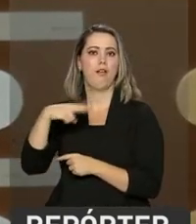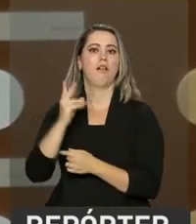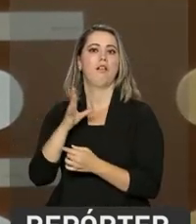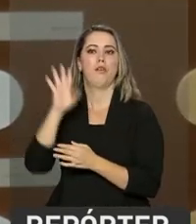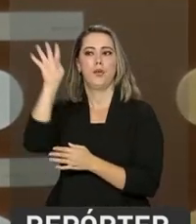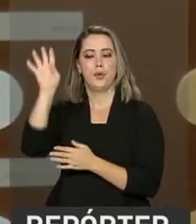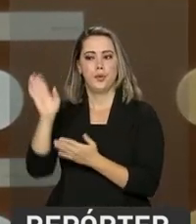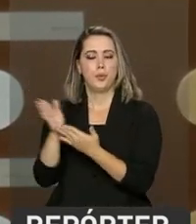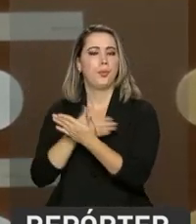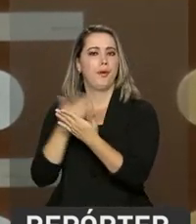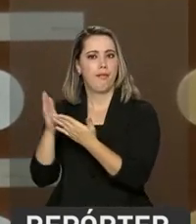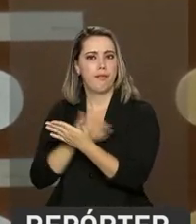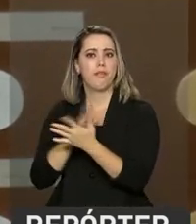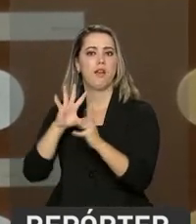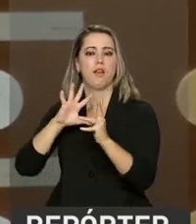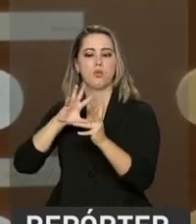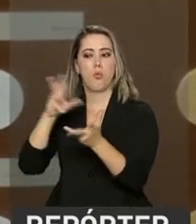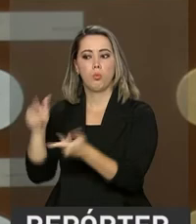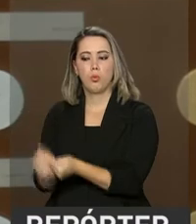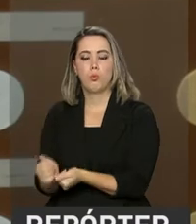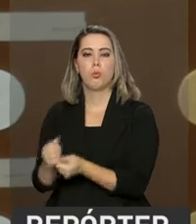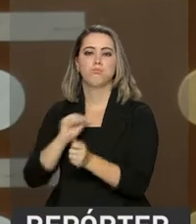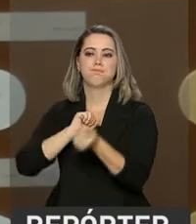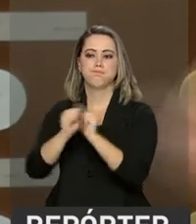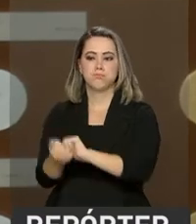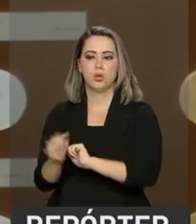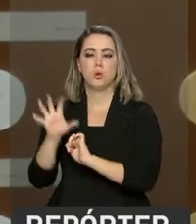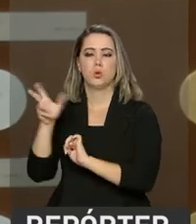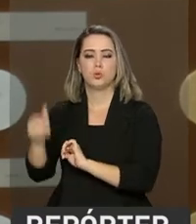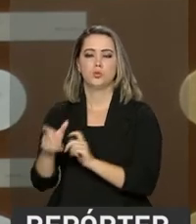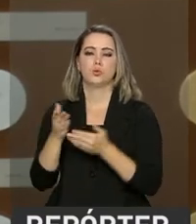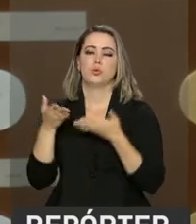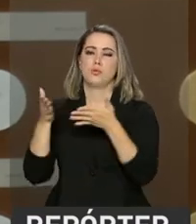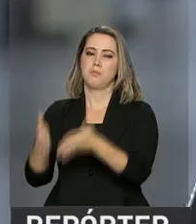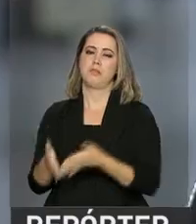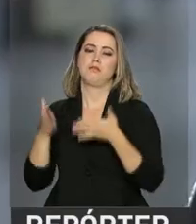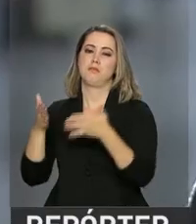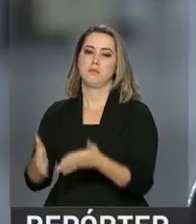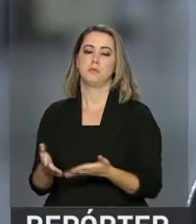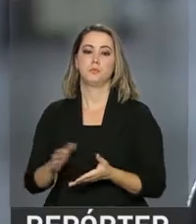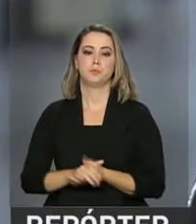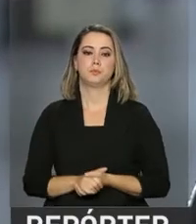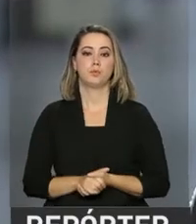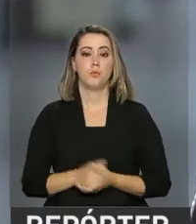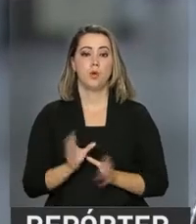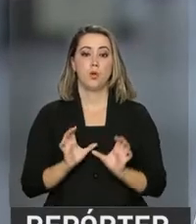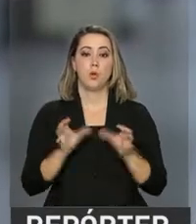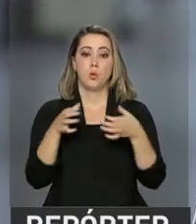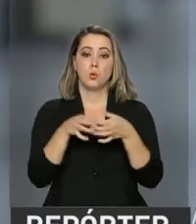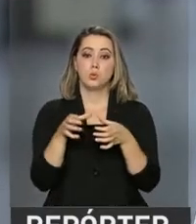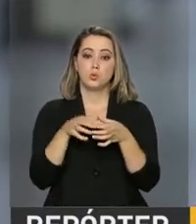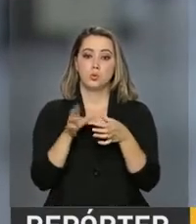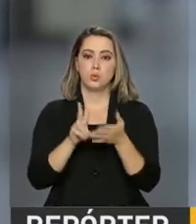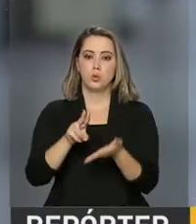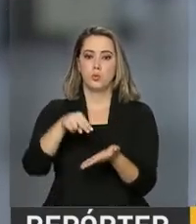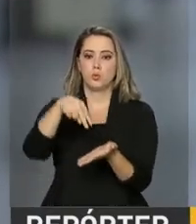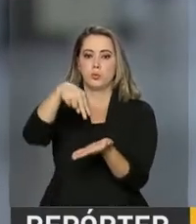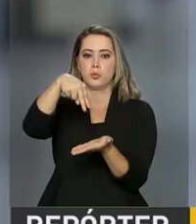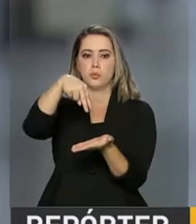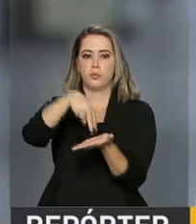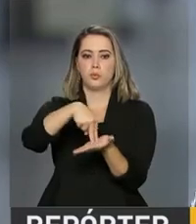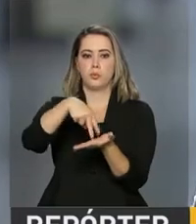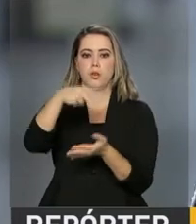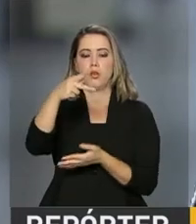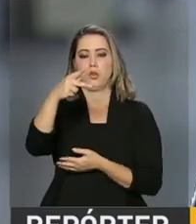anual todos se submetem todos participam a categoria pode o a mais alta do bolsa atleta